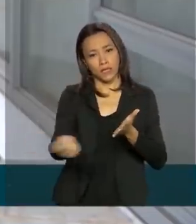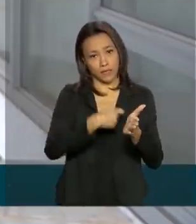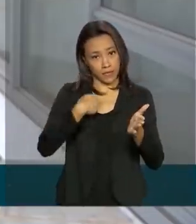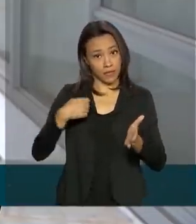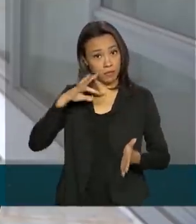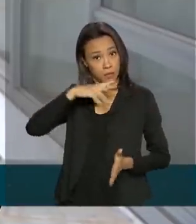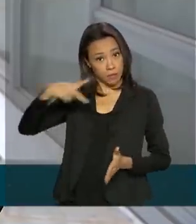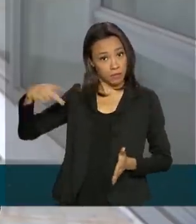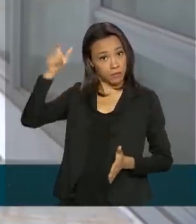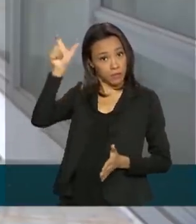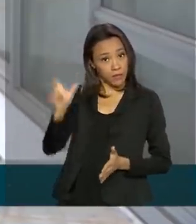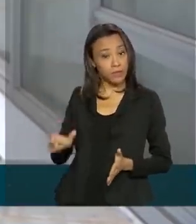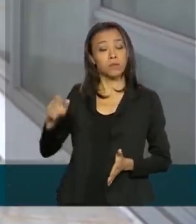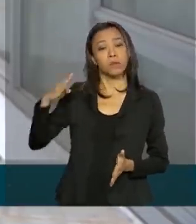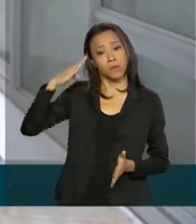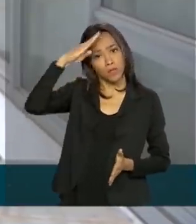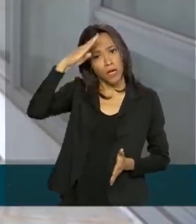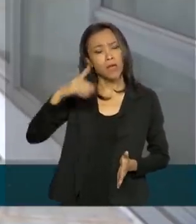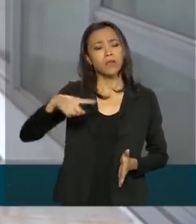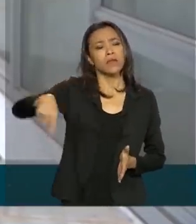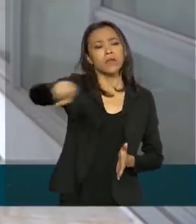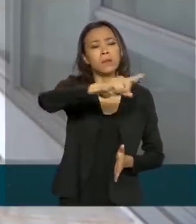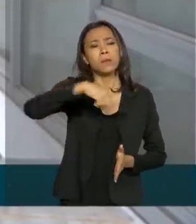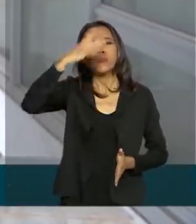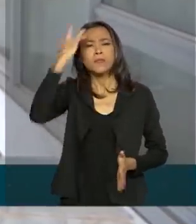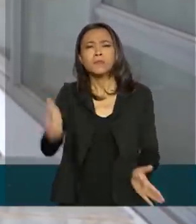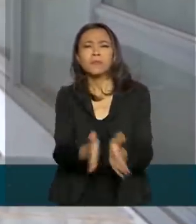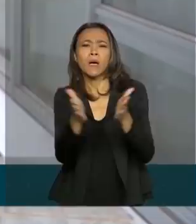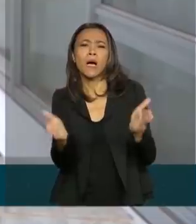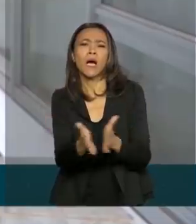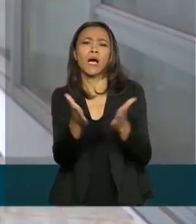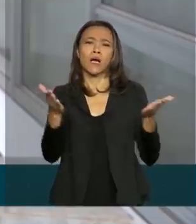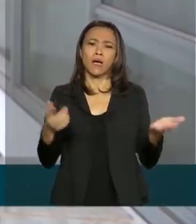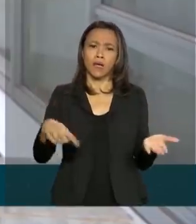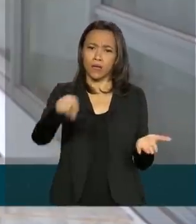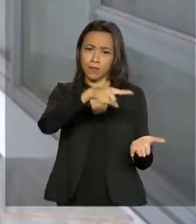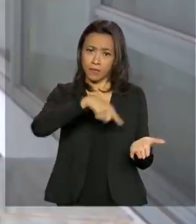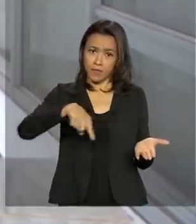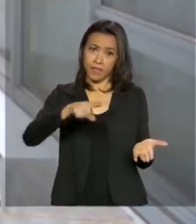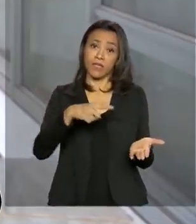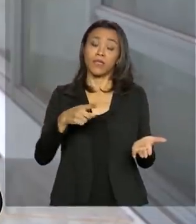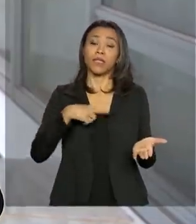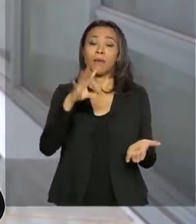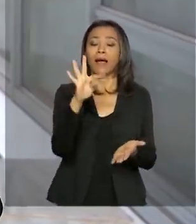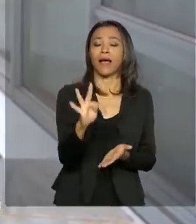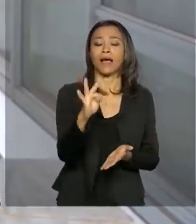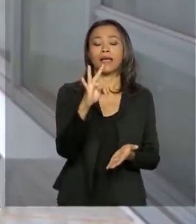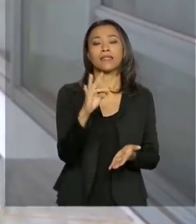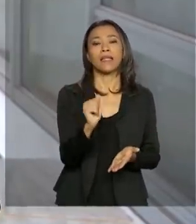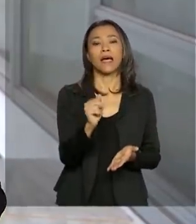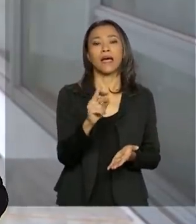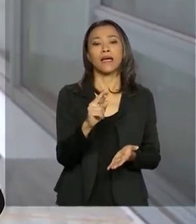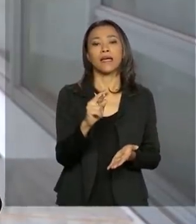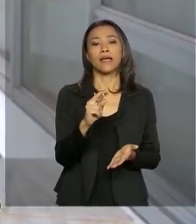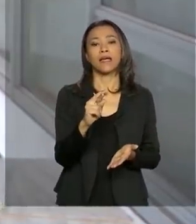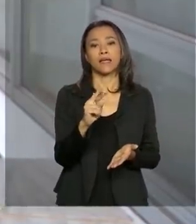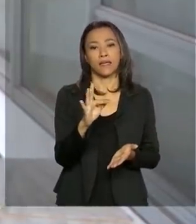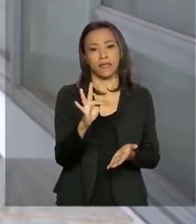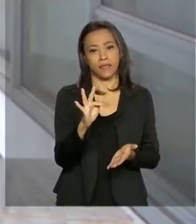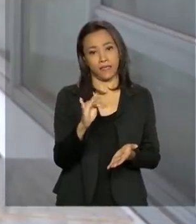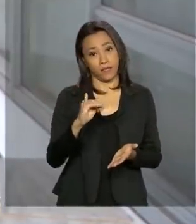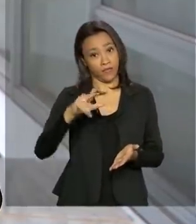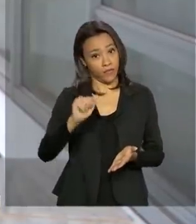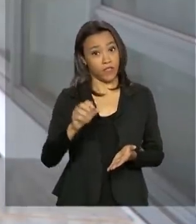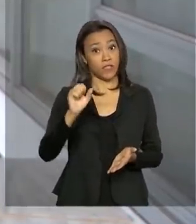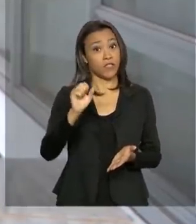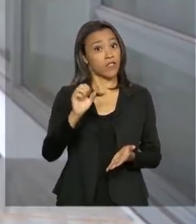presidente jair bolsonaro exemplo os consumidores de baixa renda beneficiárias de tarifa social de pagar e a conta de luz se o